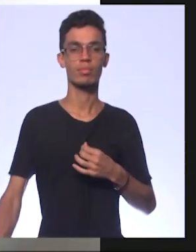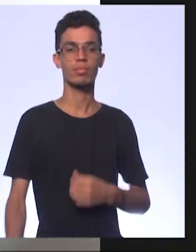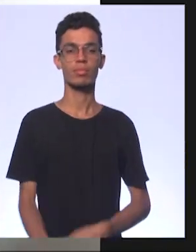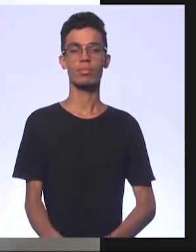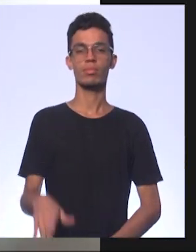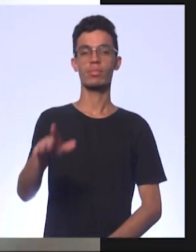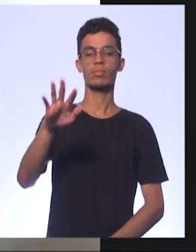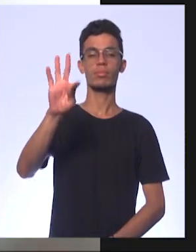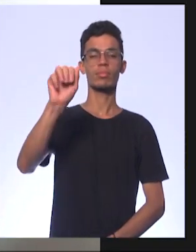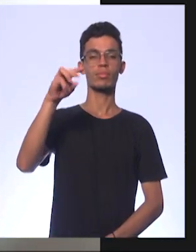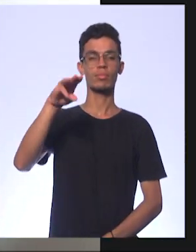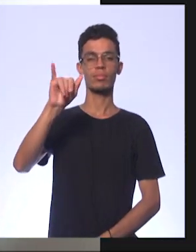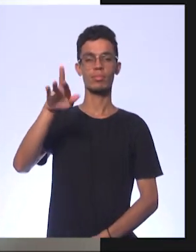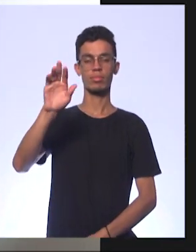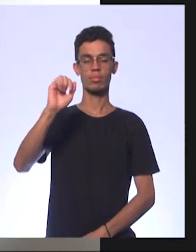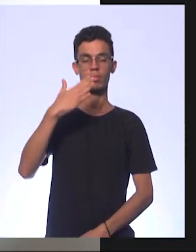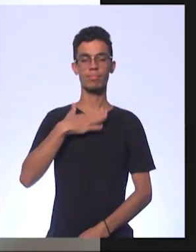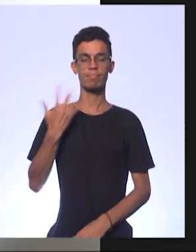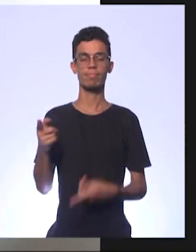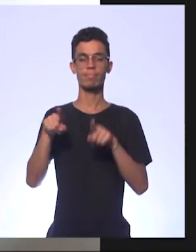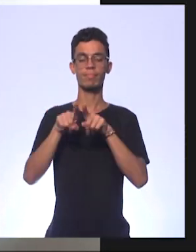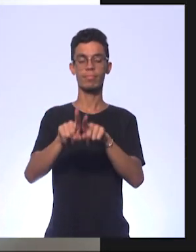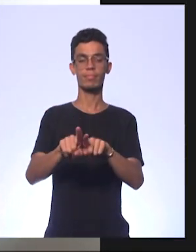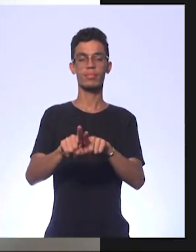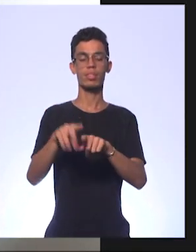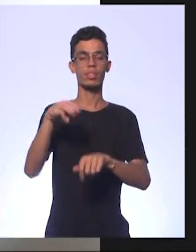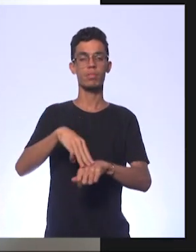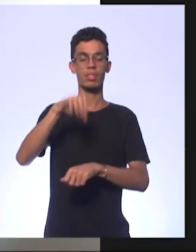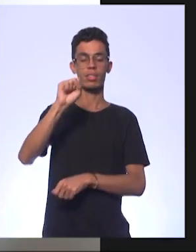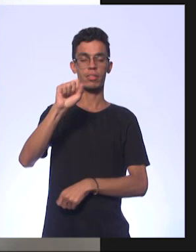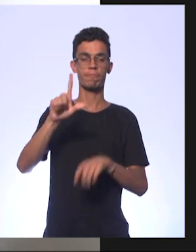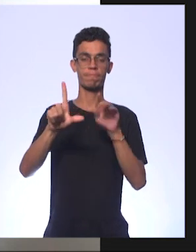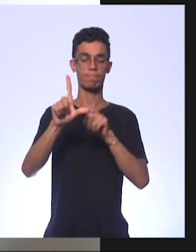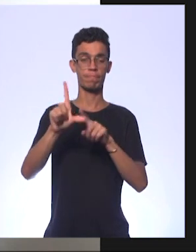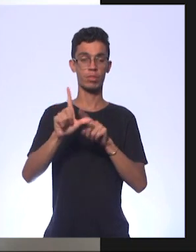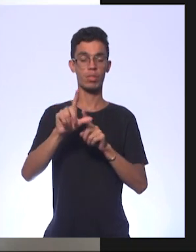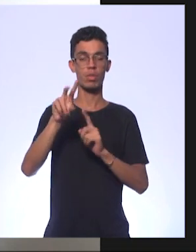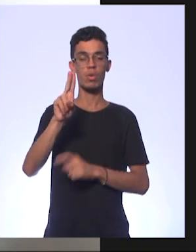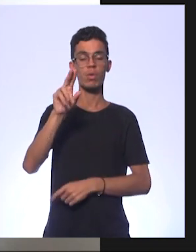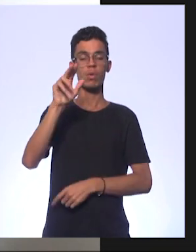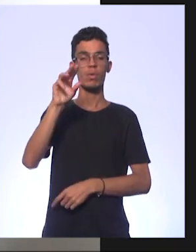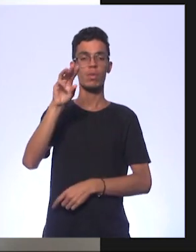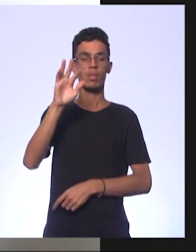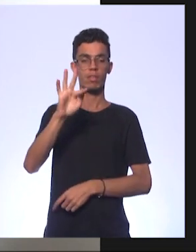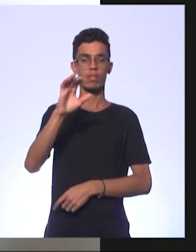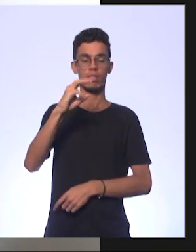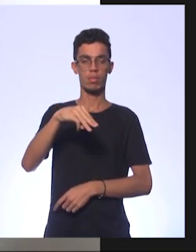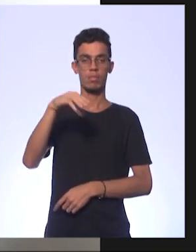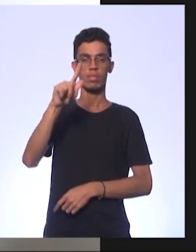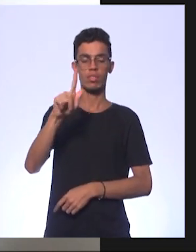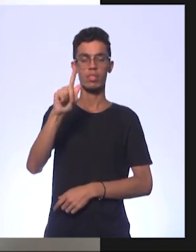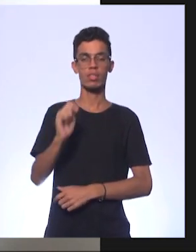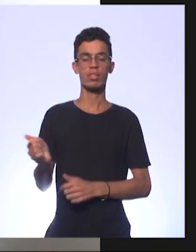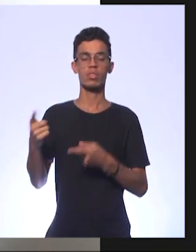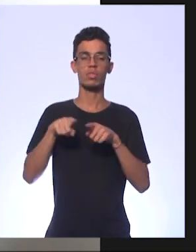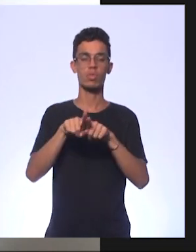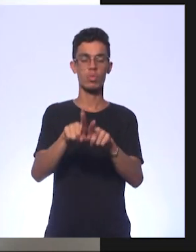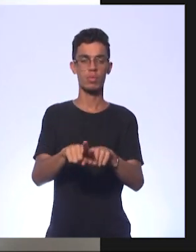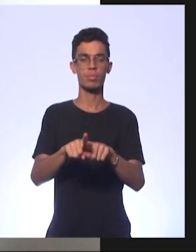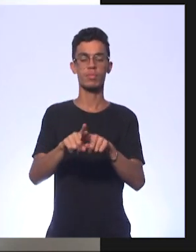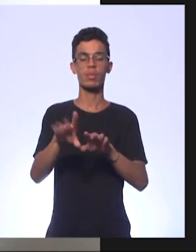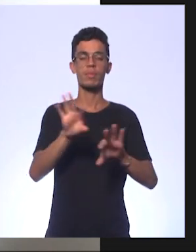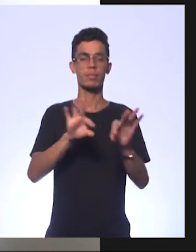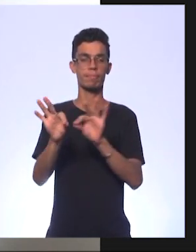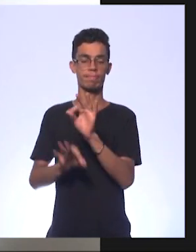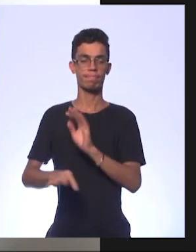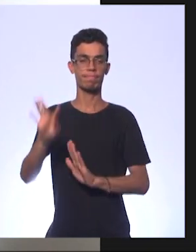é minha parceira, ela tem mestrado em letras aqui na UFMG e tem trabalhado comigo nessas questões de produzir